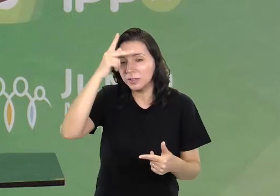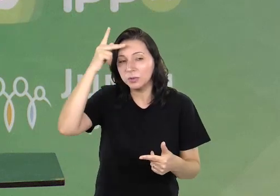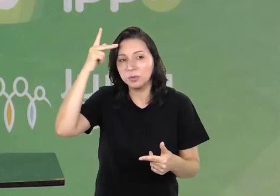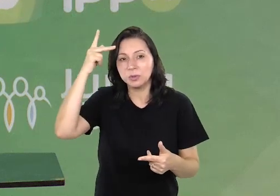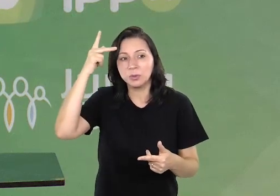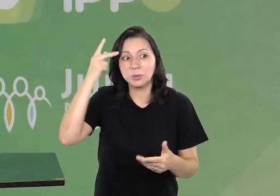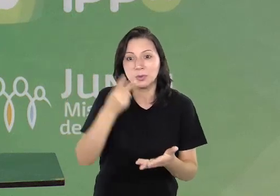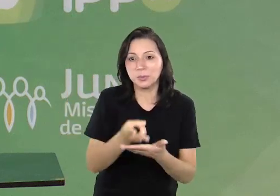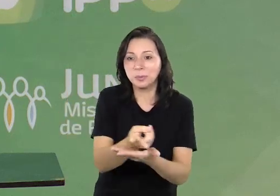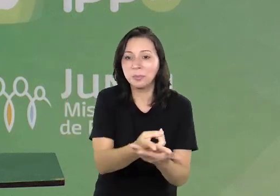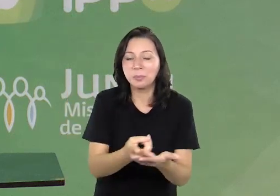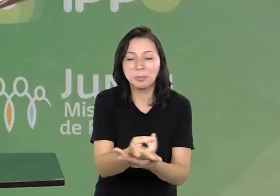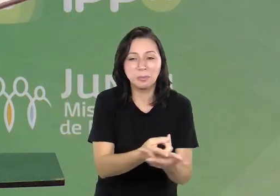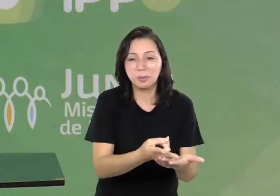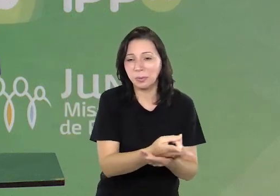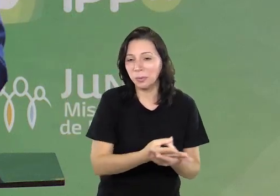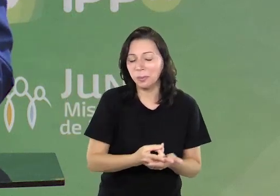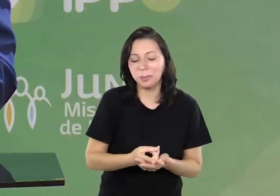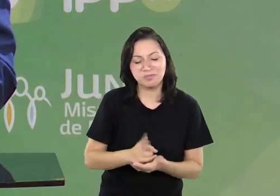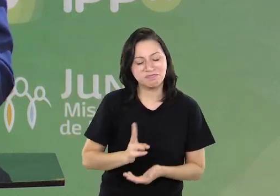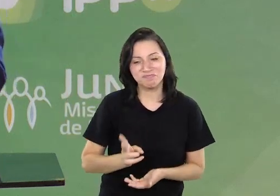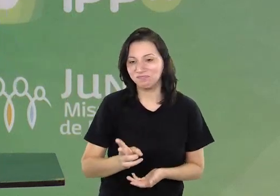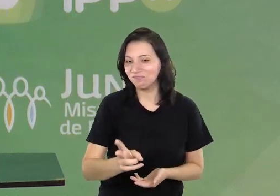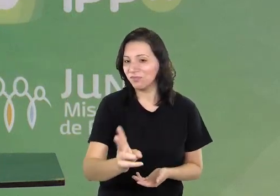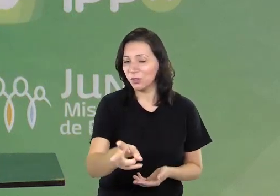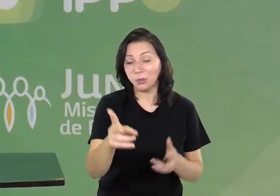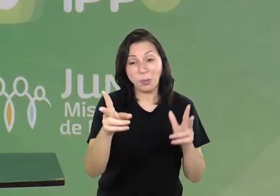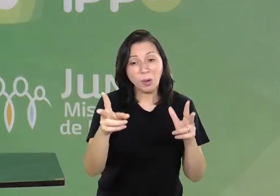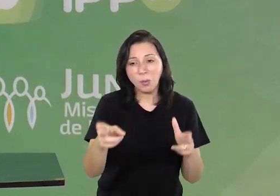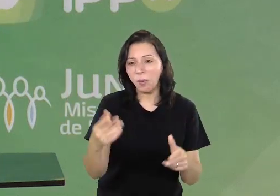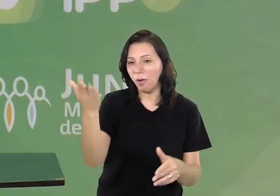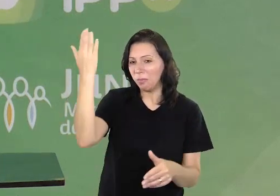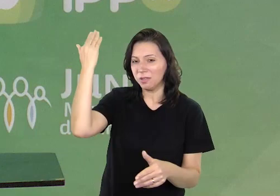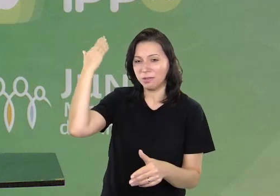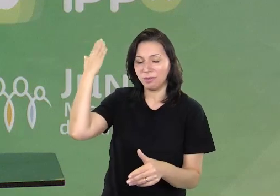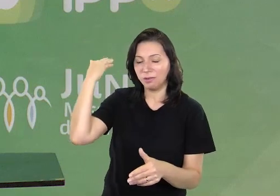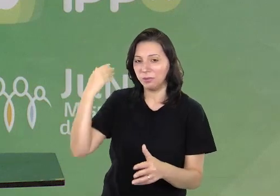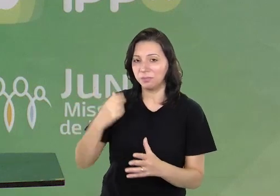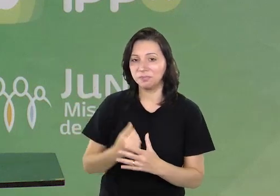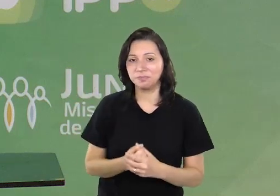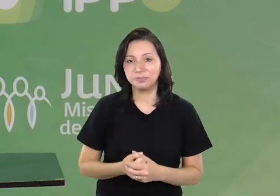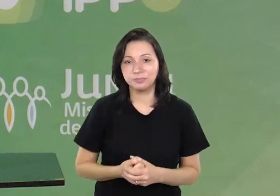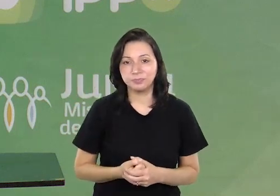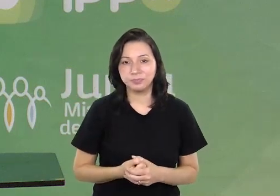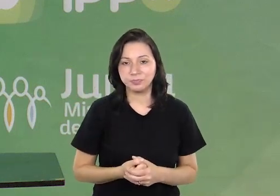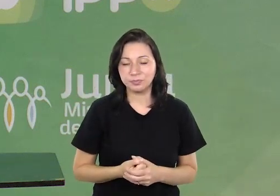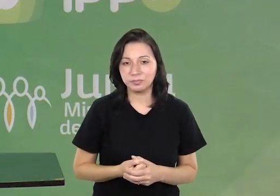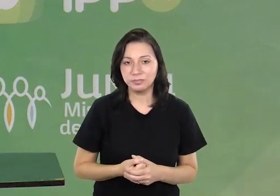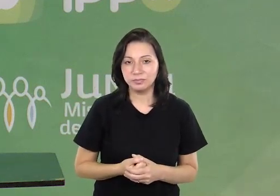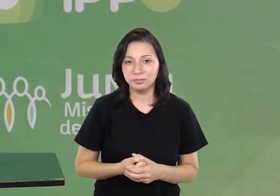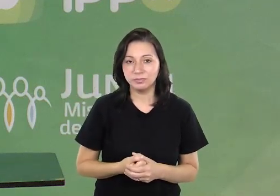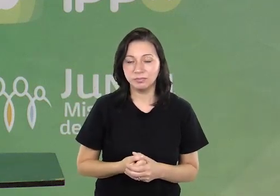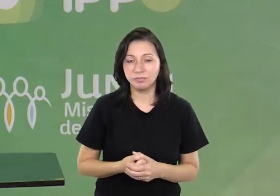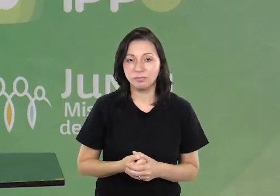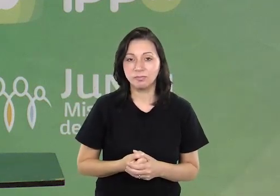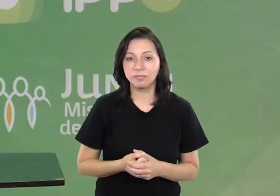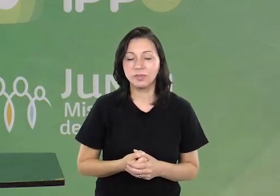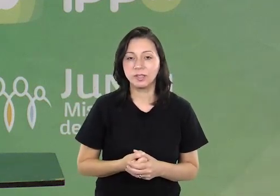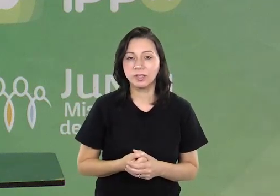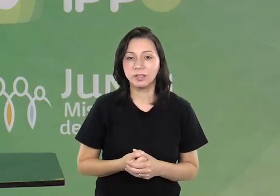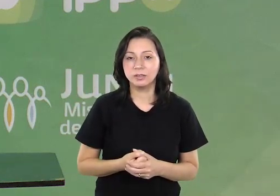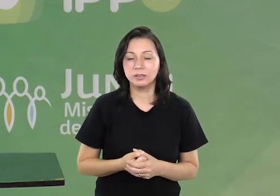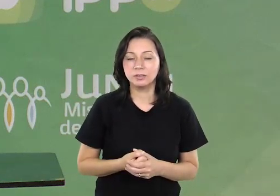Felicidade bom então meu quarto ponto da mensagem a busca da felicidade nos Empreendimentos Versículos 4 a 6 ou seja